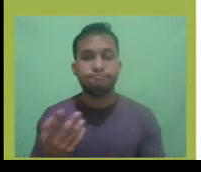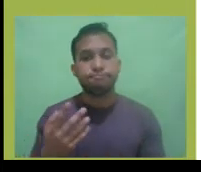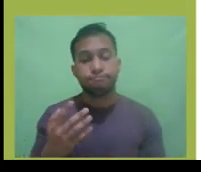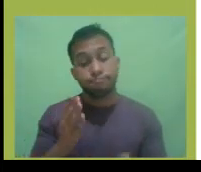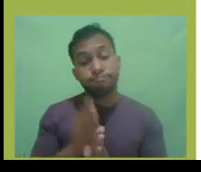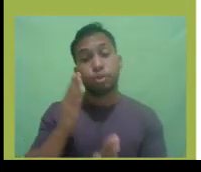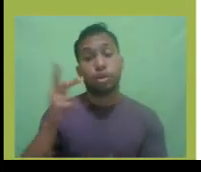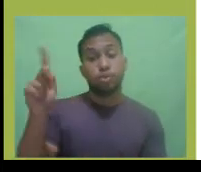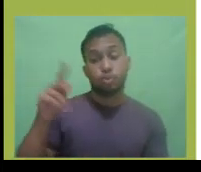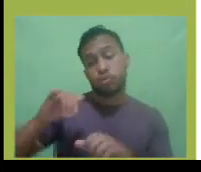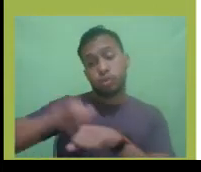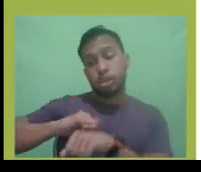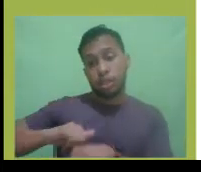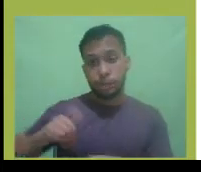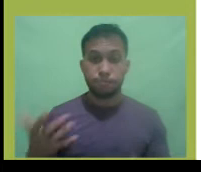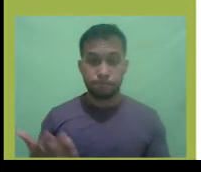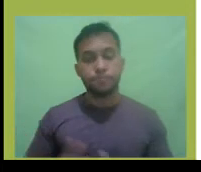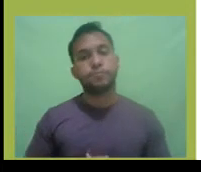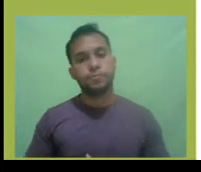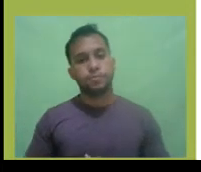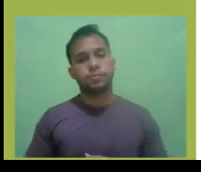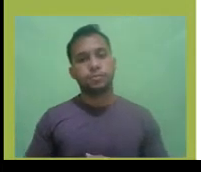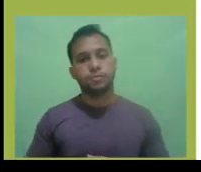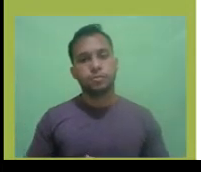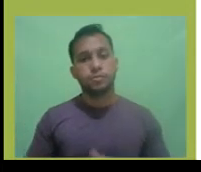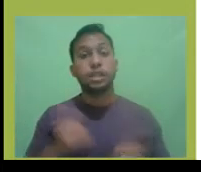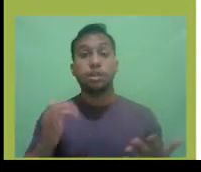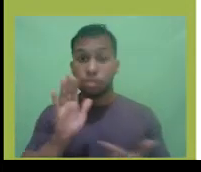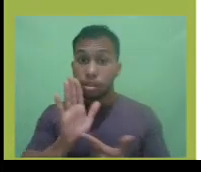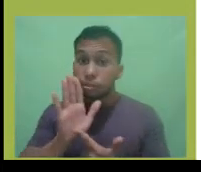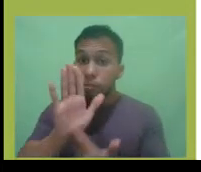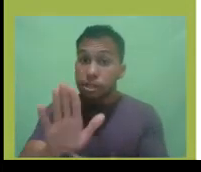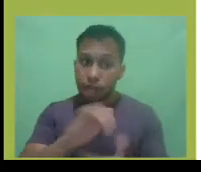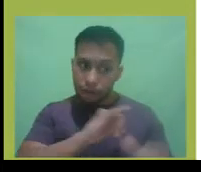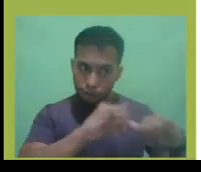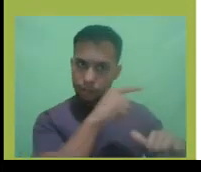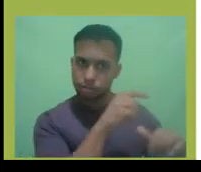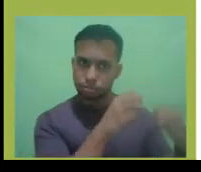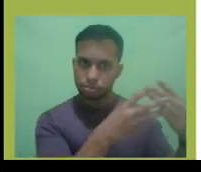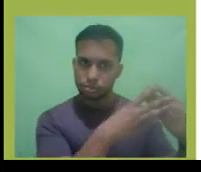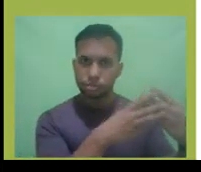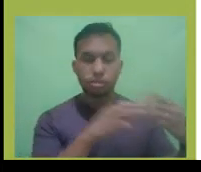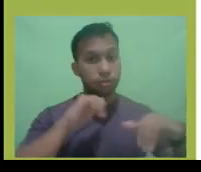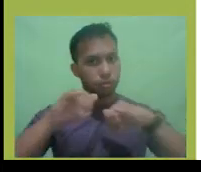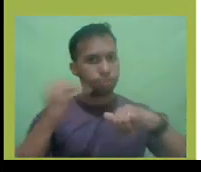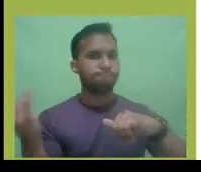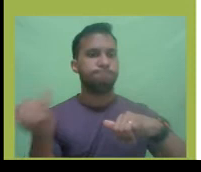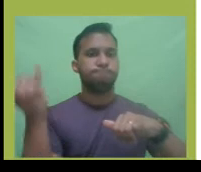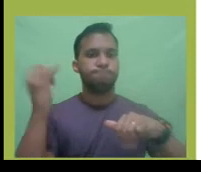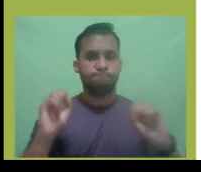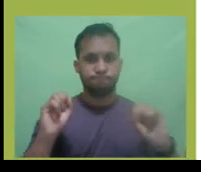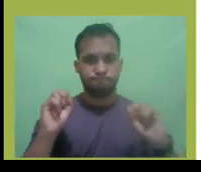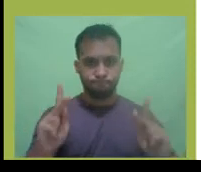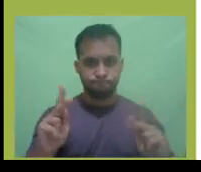for apresentar alguma informação, tá? Apresente somente a informação que é de fato relevante. Se for